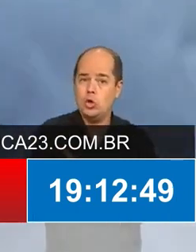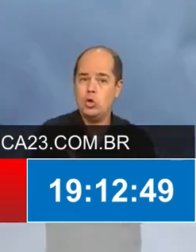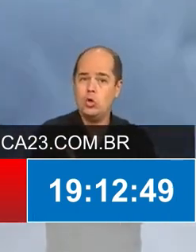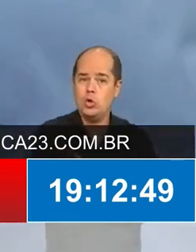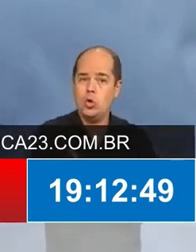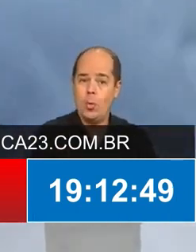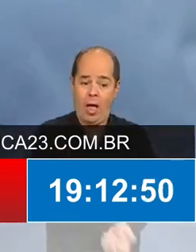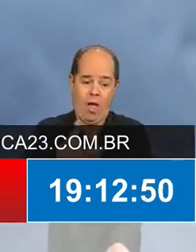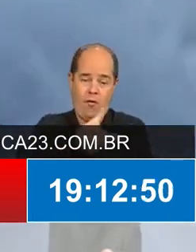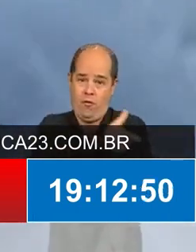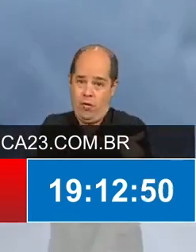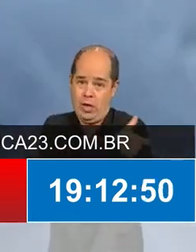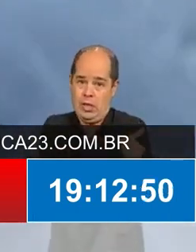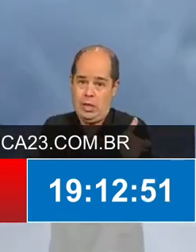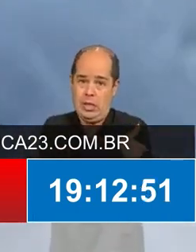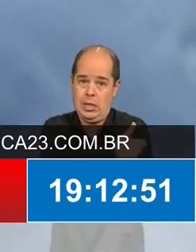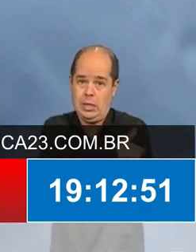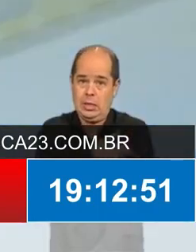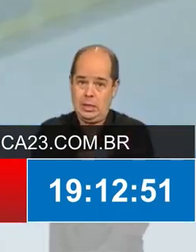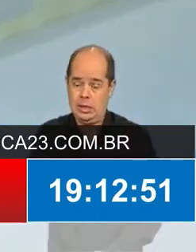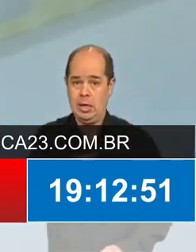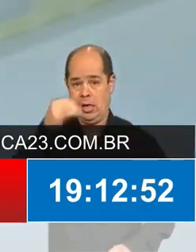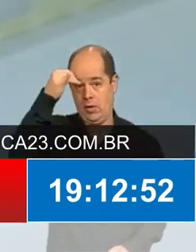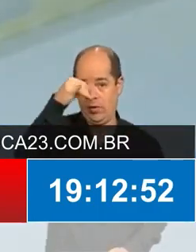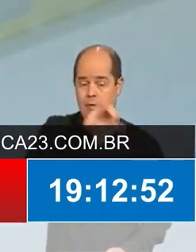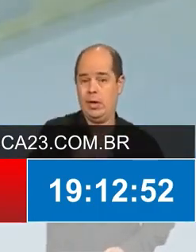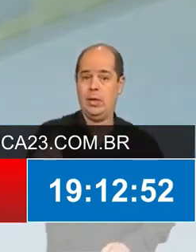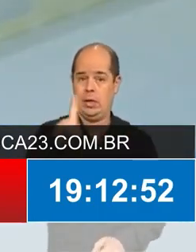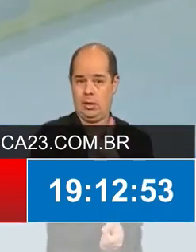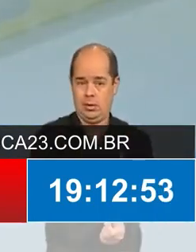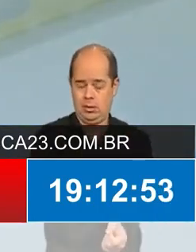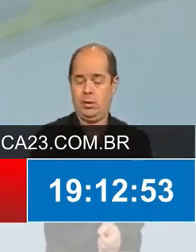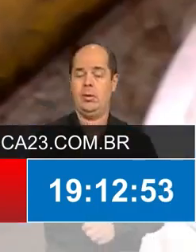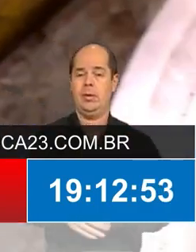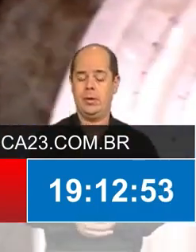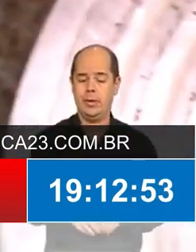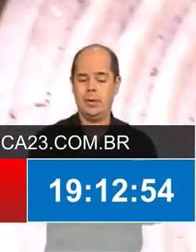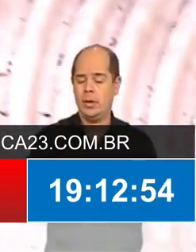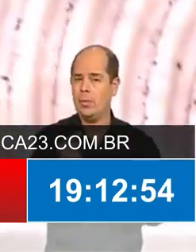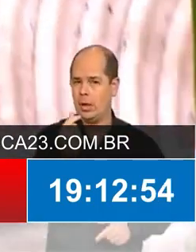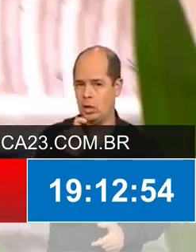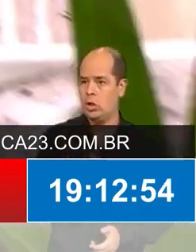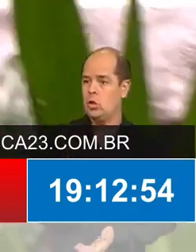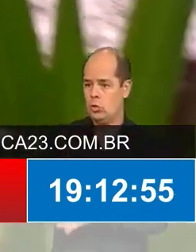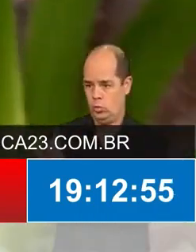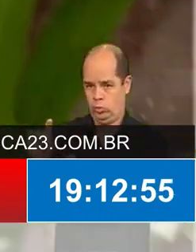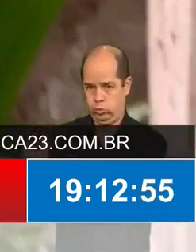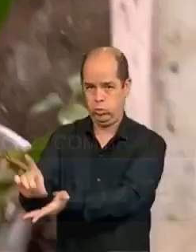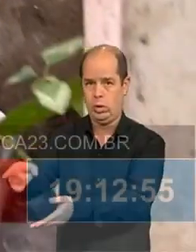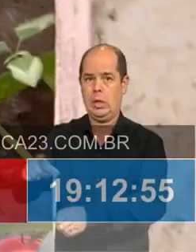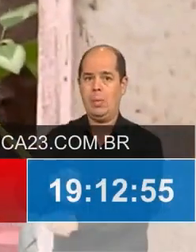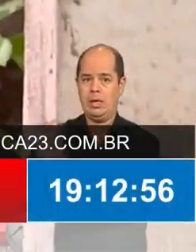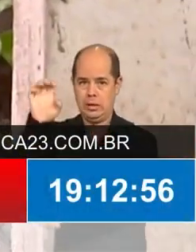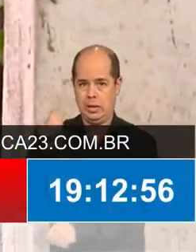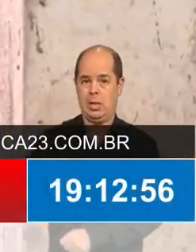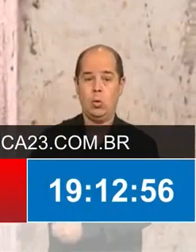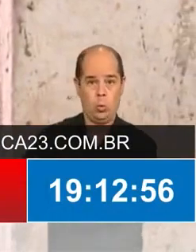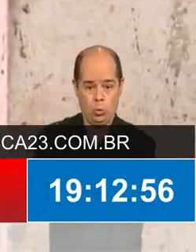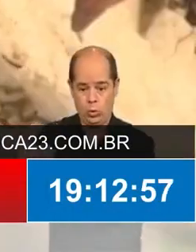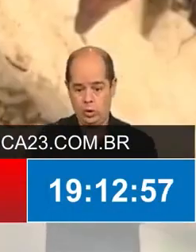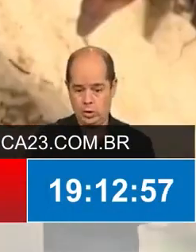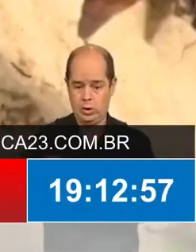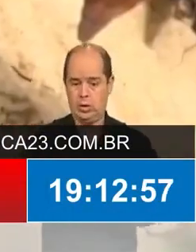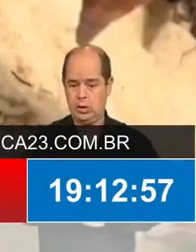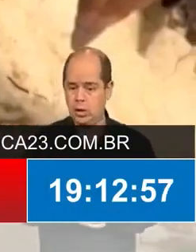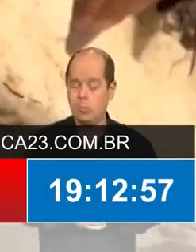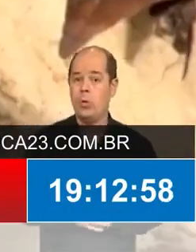liberar 256 milhões de reais para estados e municípios. Acontece que 75% dos